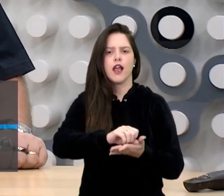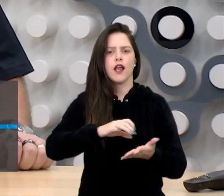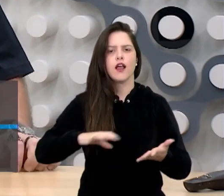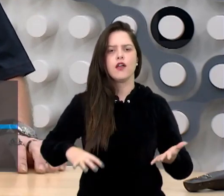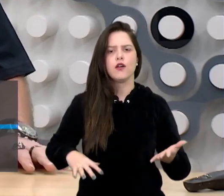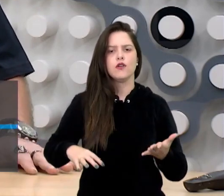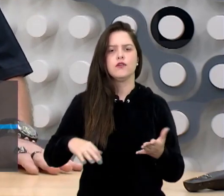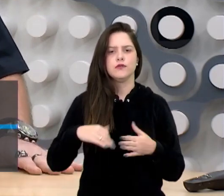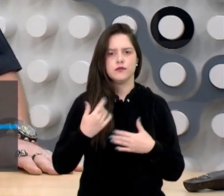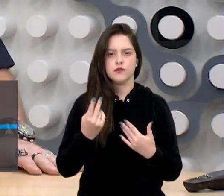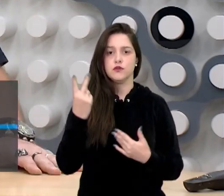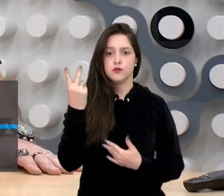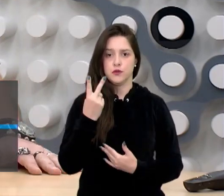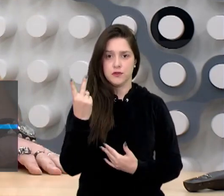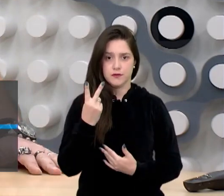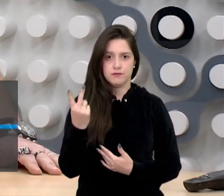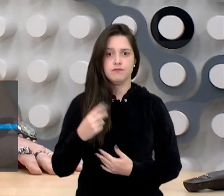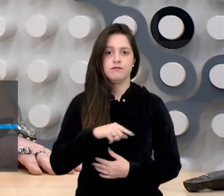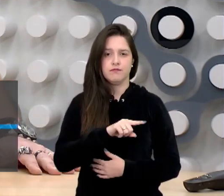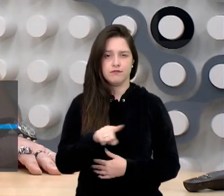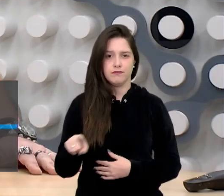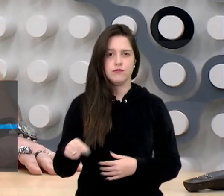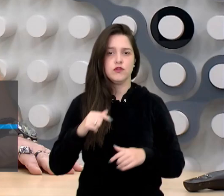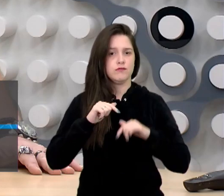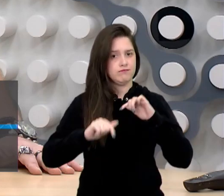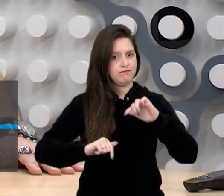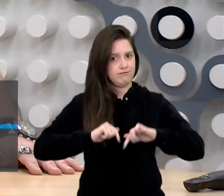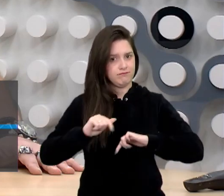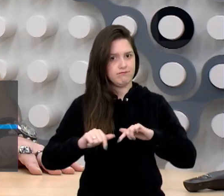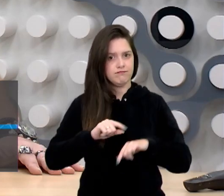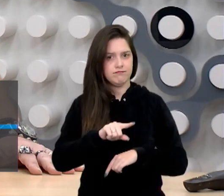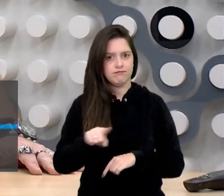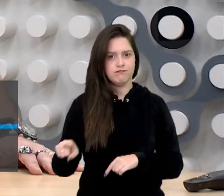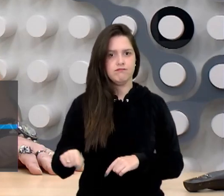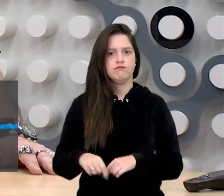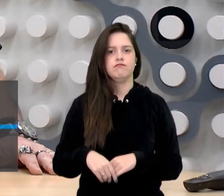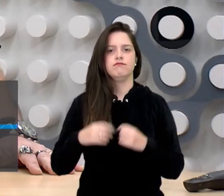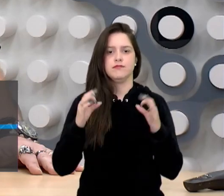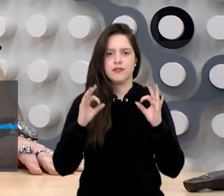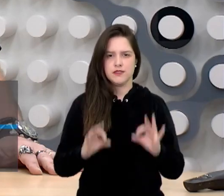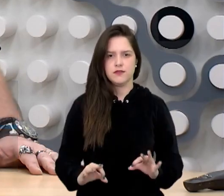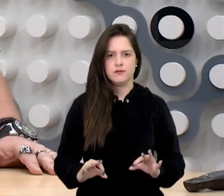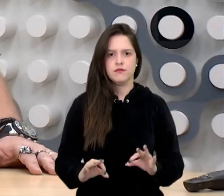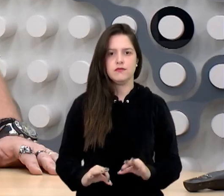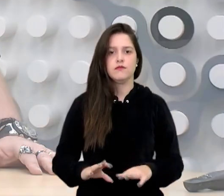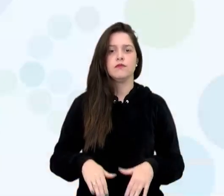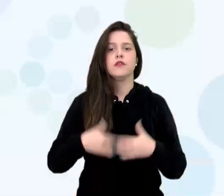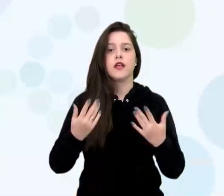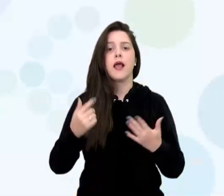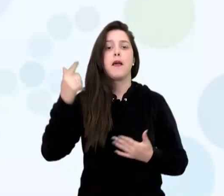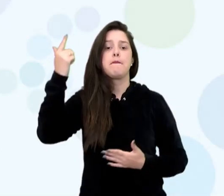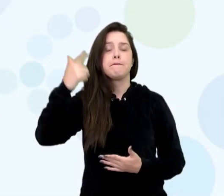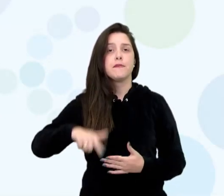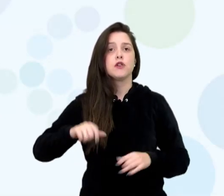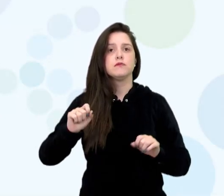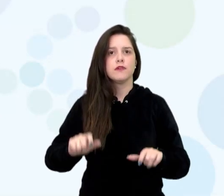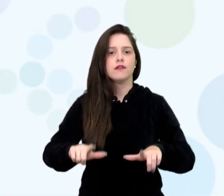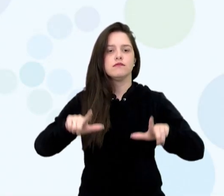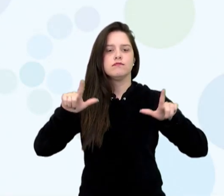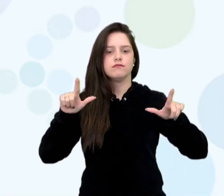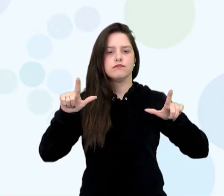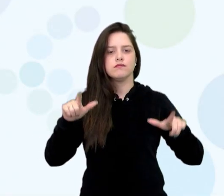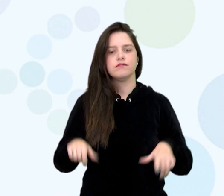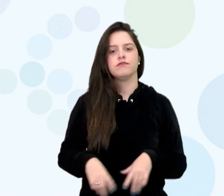atividade 2, dando sequência aí ao trabalho feito anteriormente, tá certo? Vamos lá para a próxima tela, que aí nós